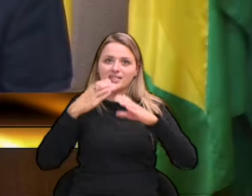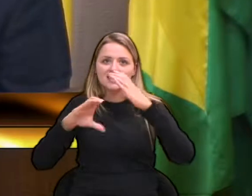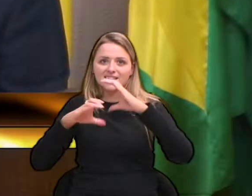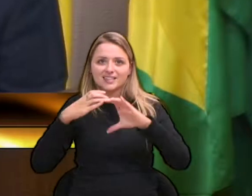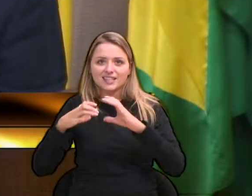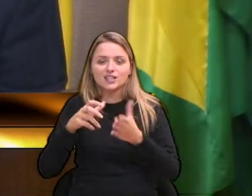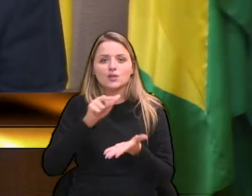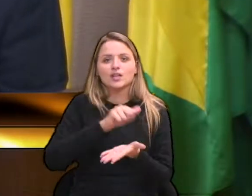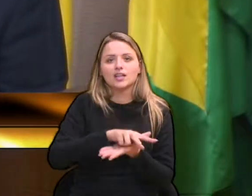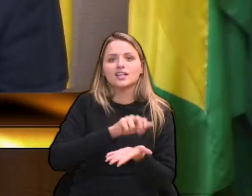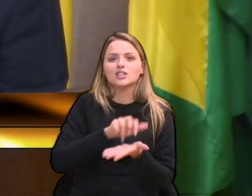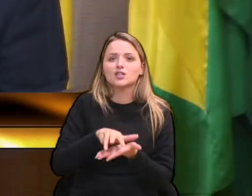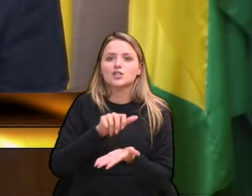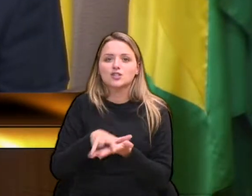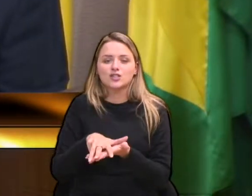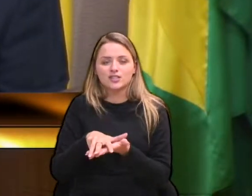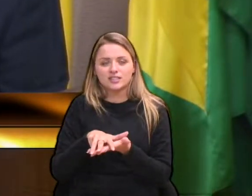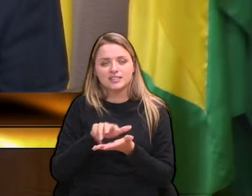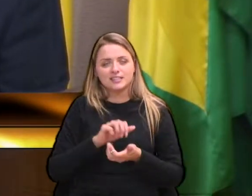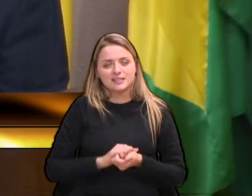giugar la mora.